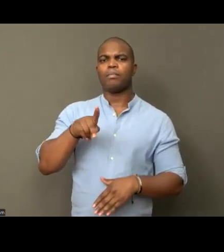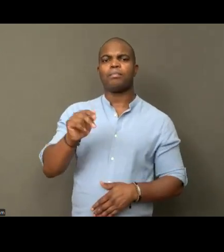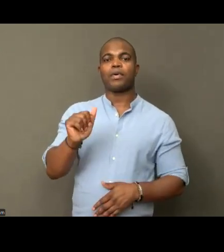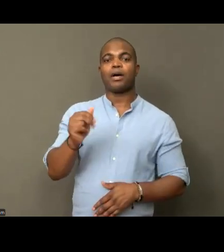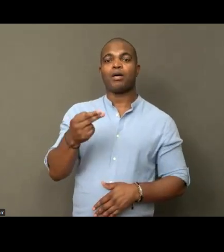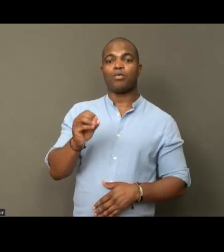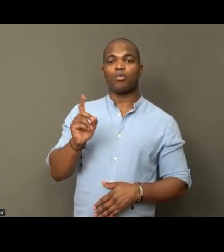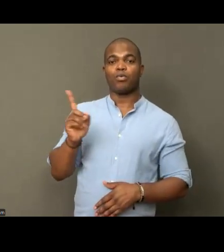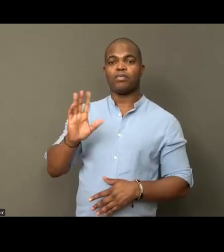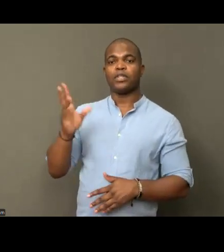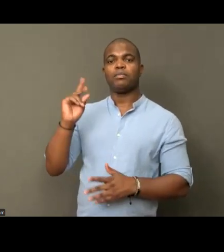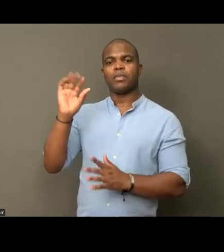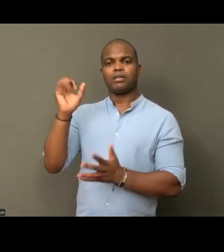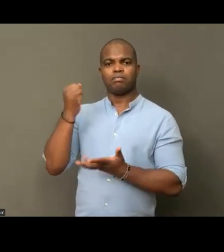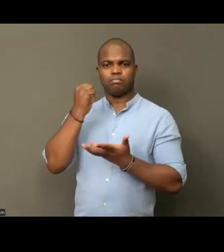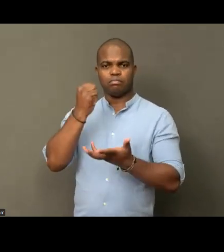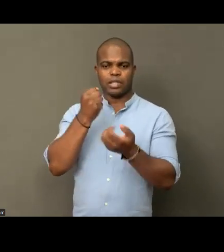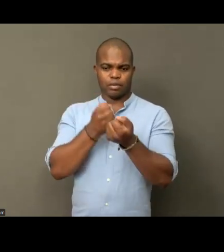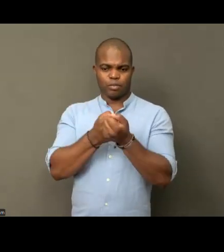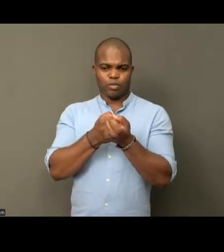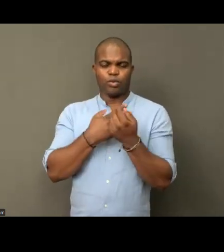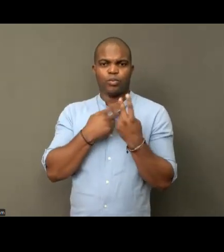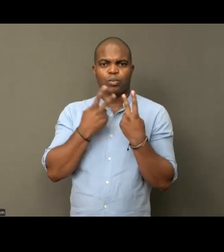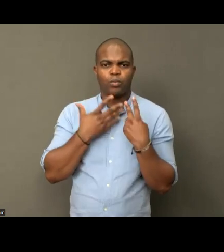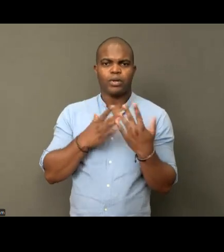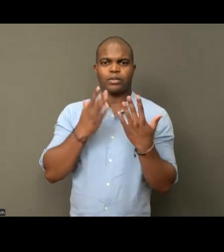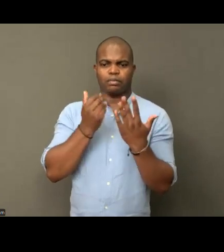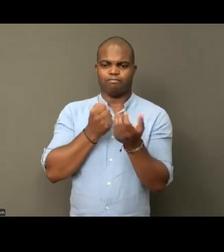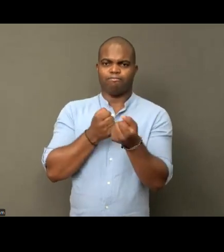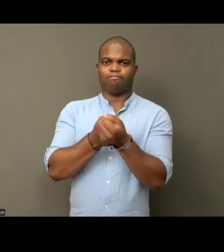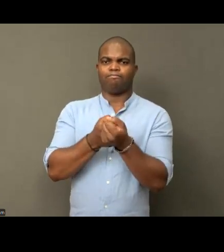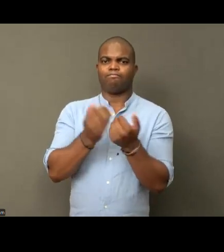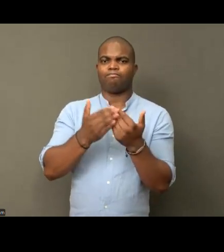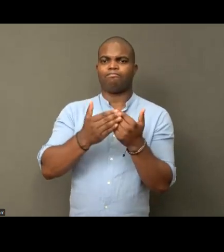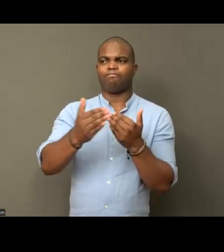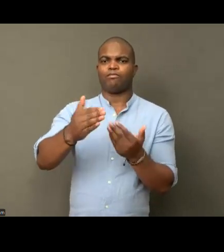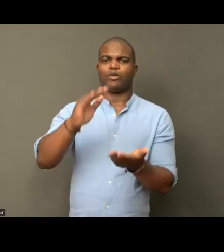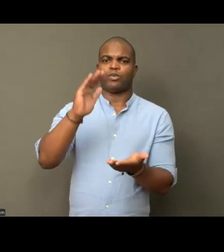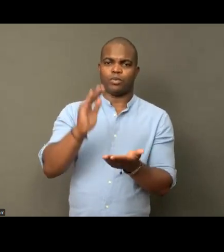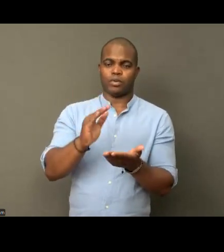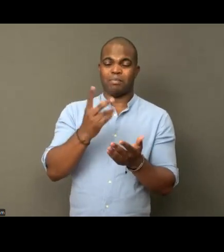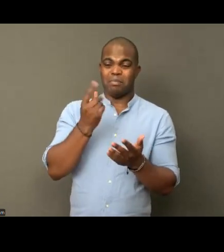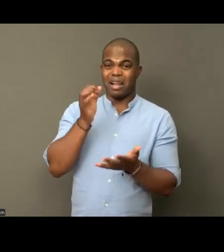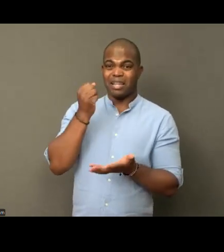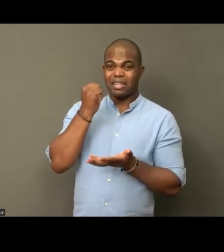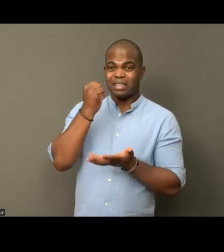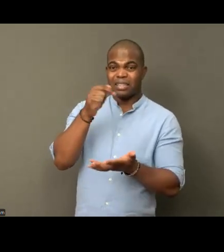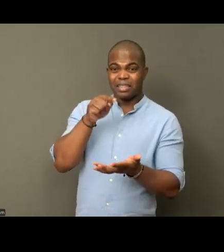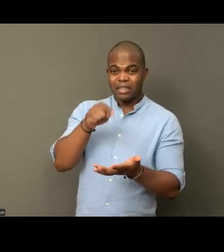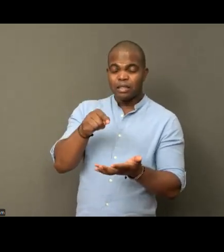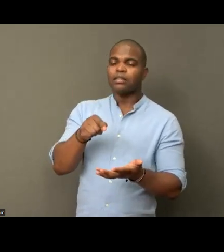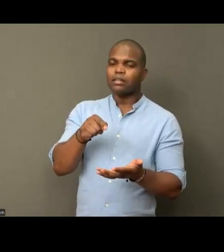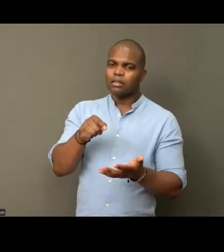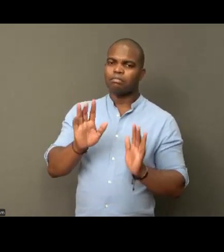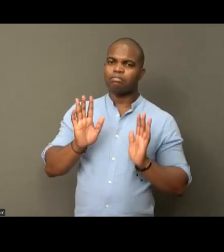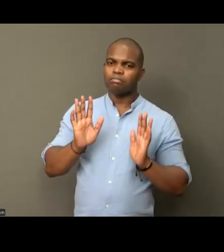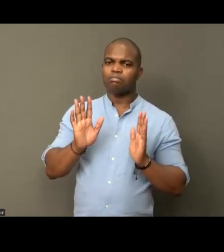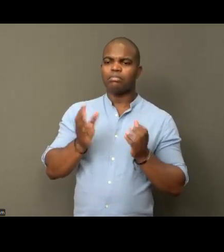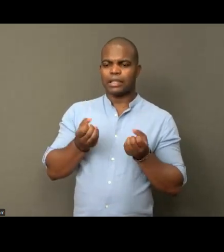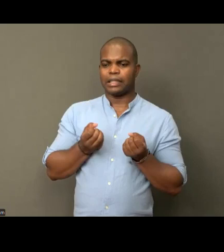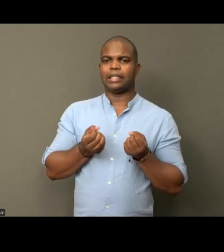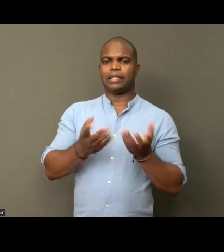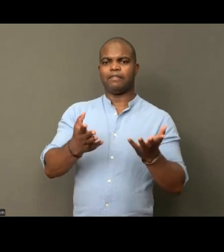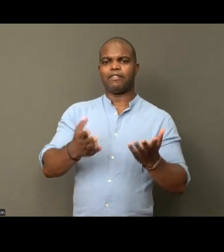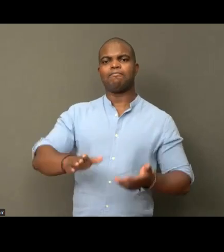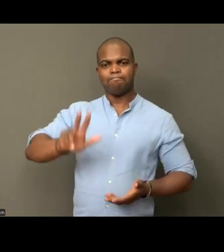que constitui uma plataforma para garantir o acesso rápido de nossos países e de nossos